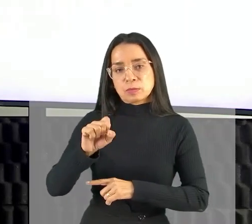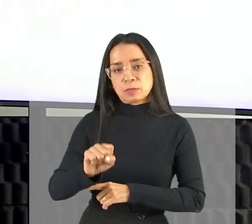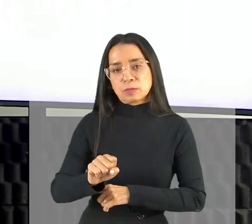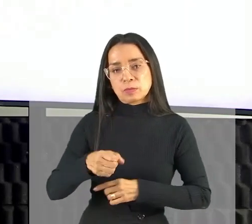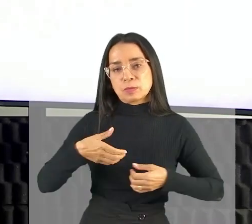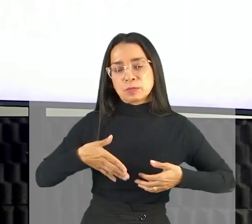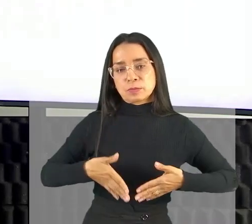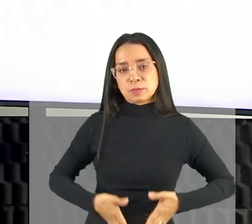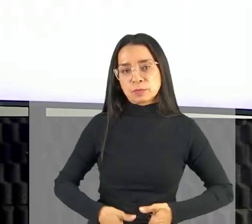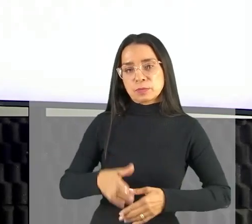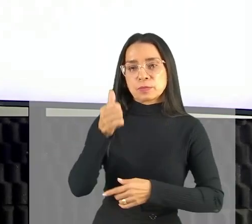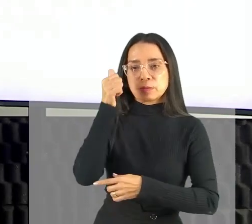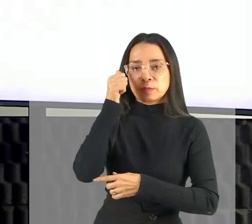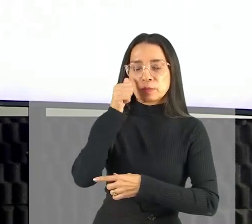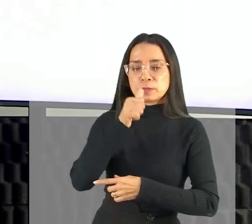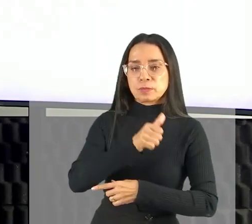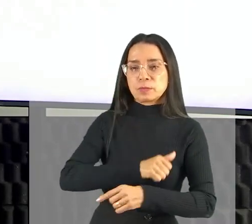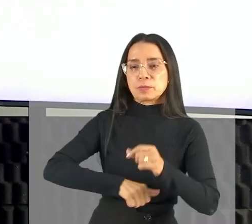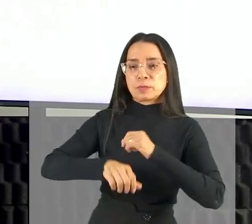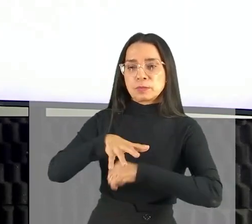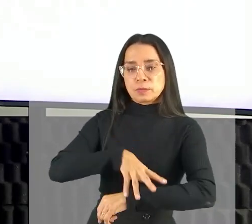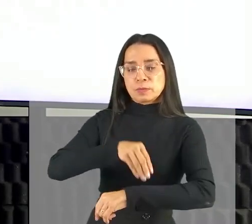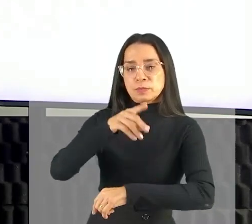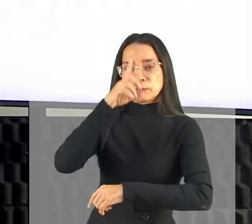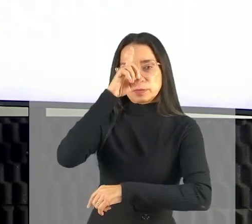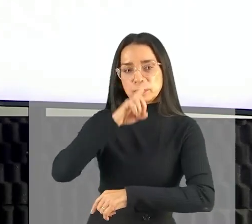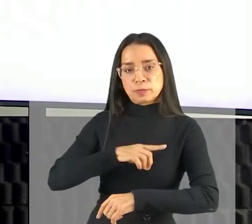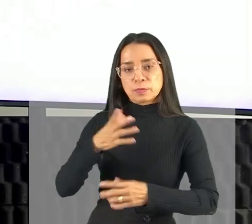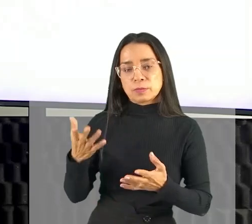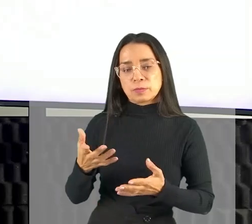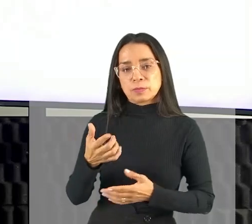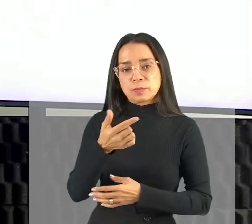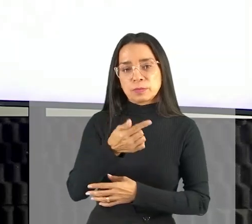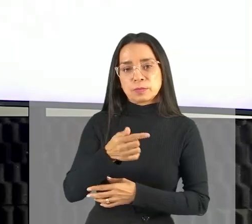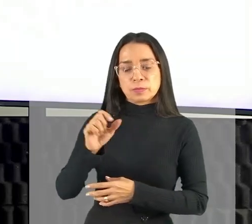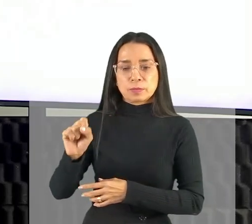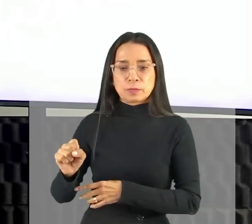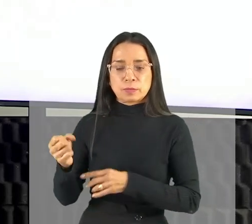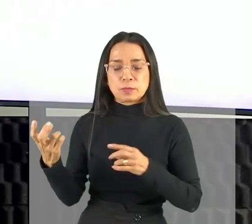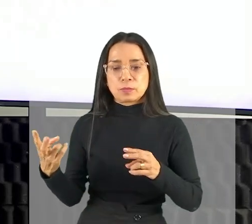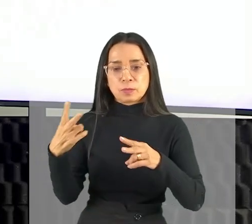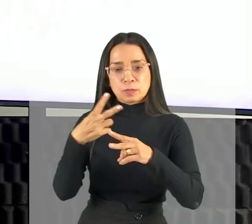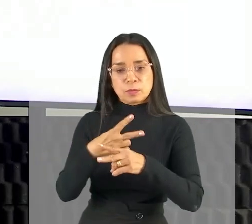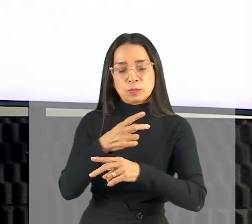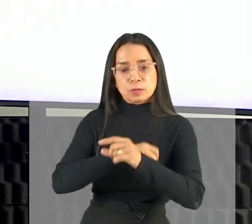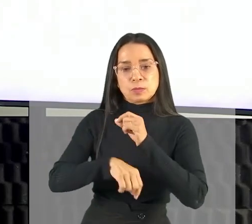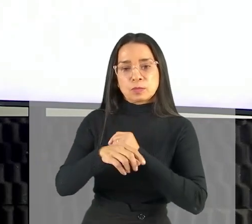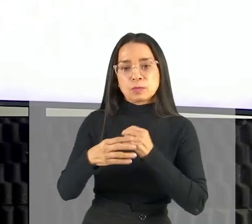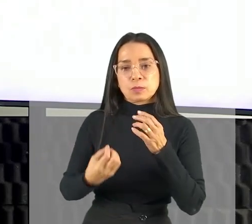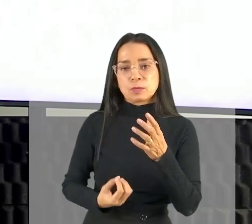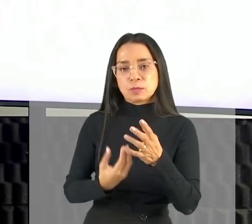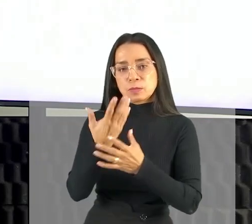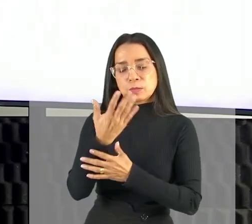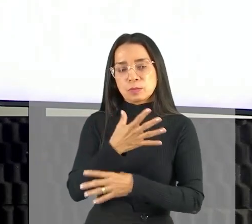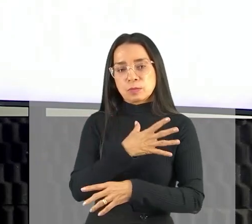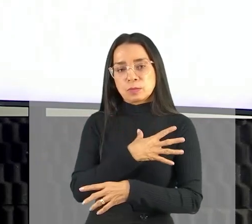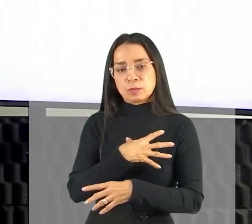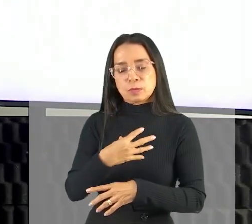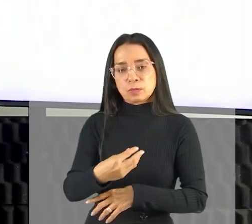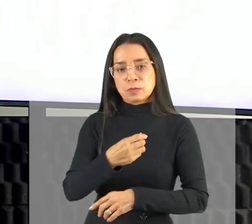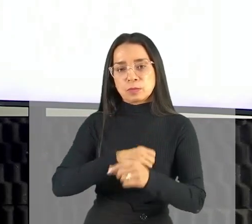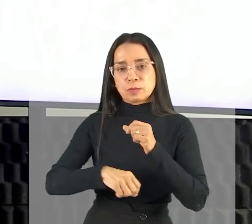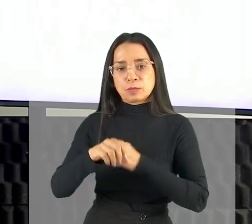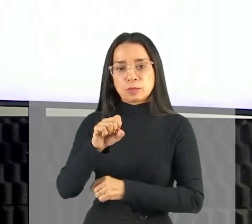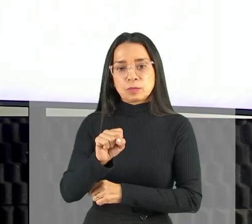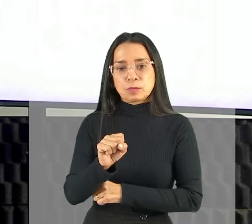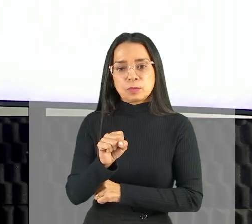representada pelo número 11 então s e oit cruzam e tão eh gerando aqui o filhote né oito